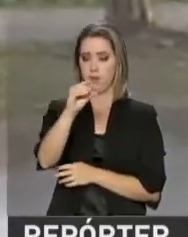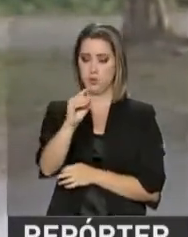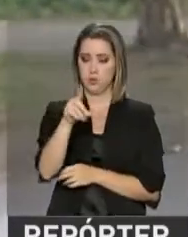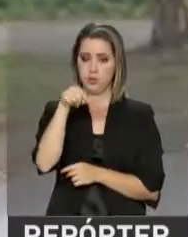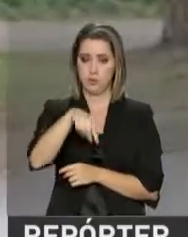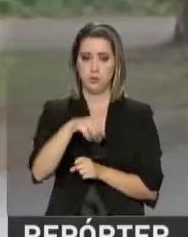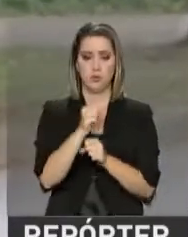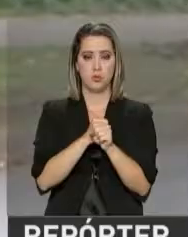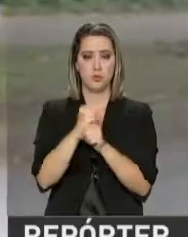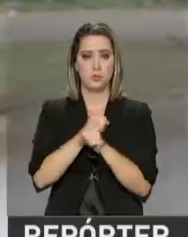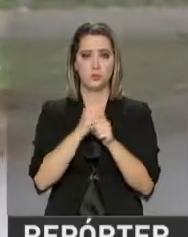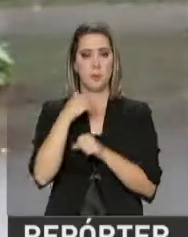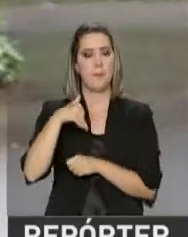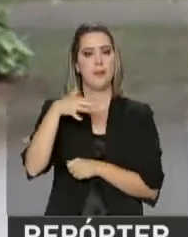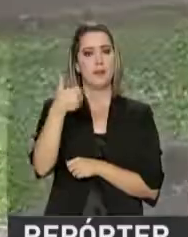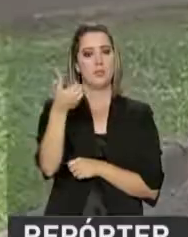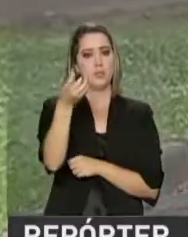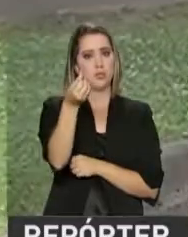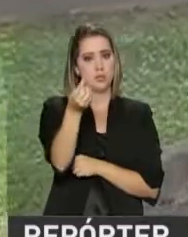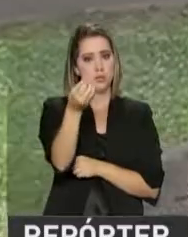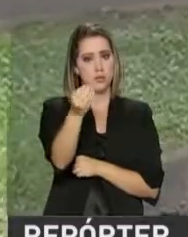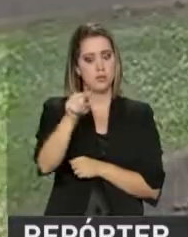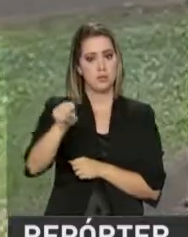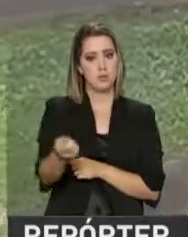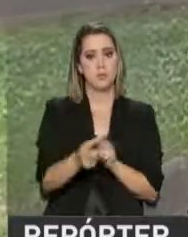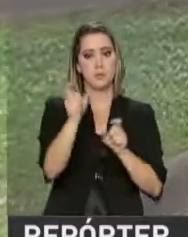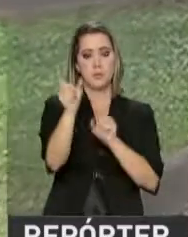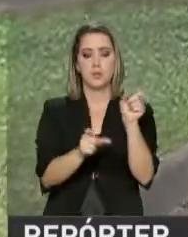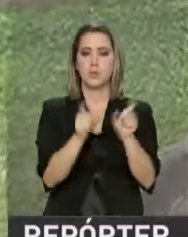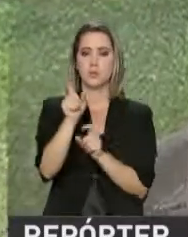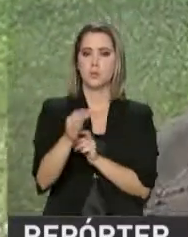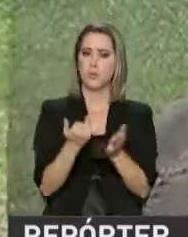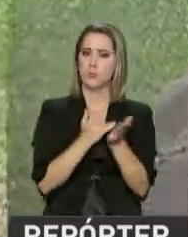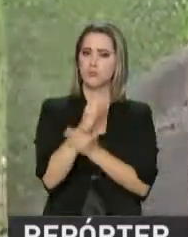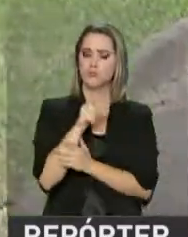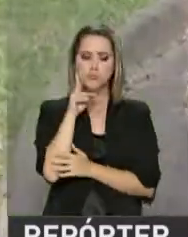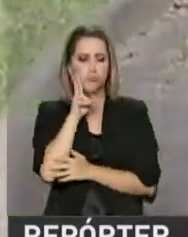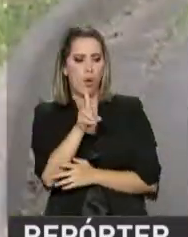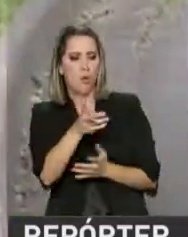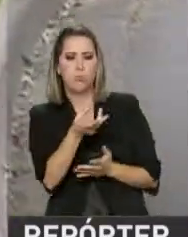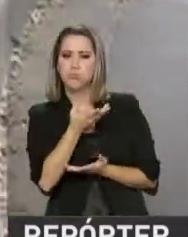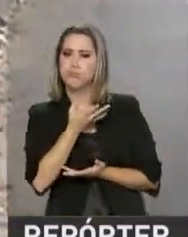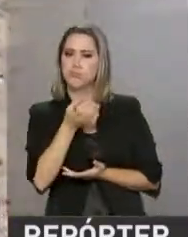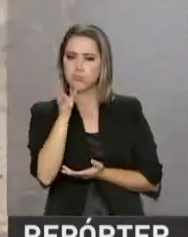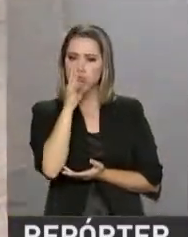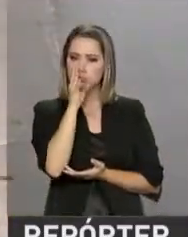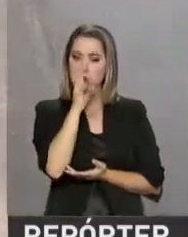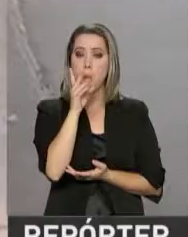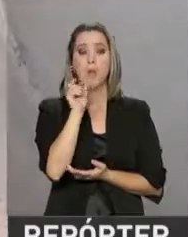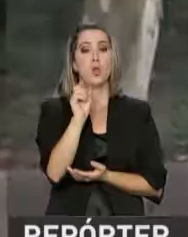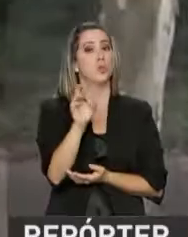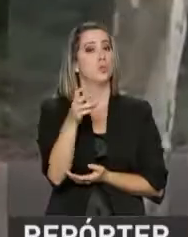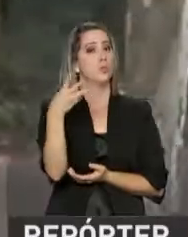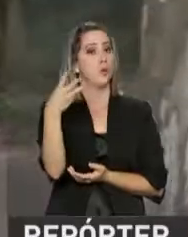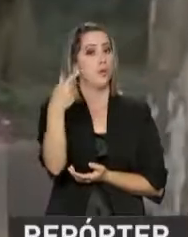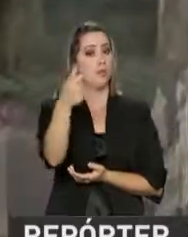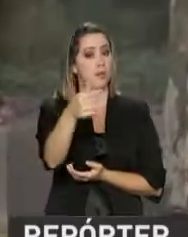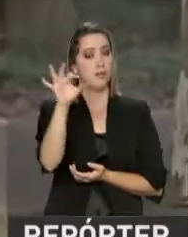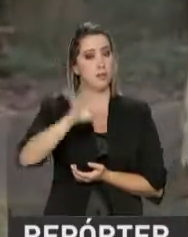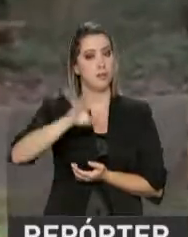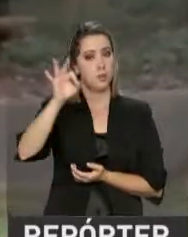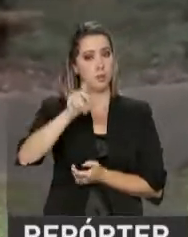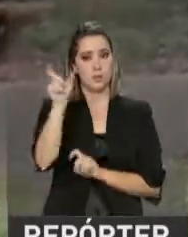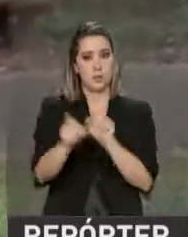Mais de 160 mil pessoas foram ouvidas e, de início, um dado chama a atenção. Apenas 37,9% dos